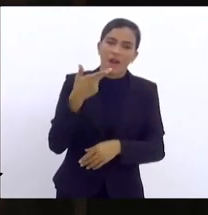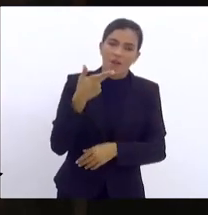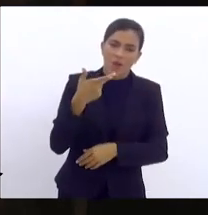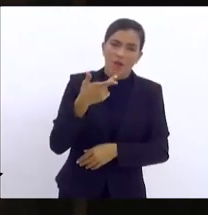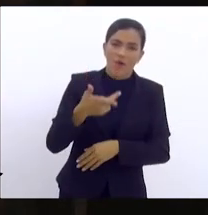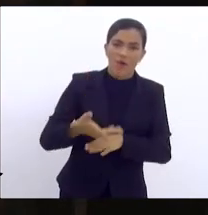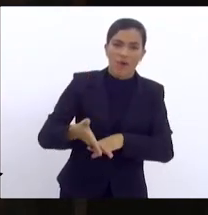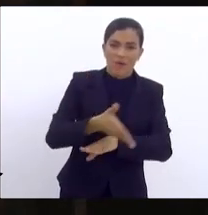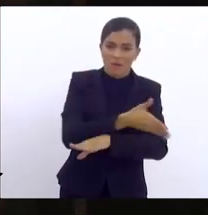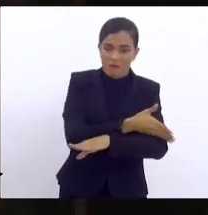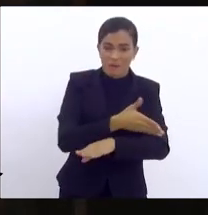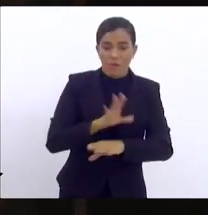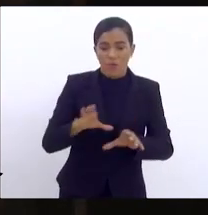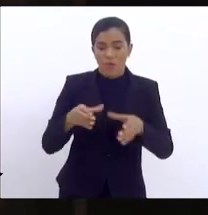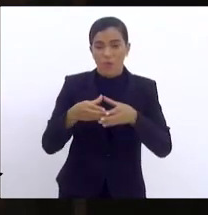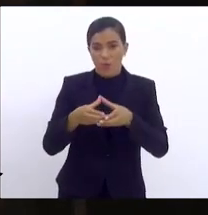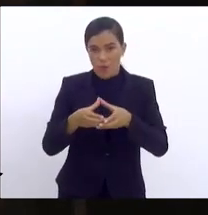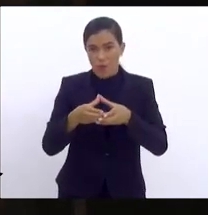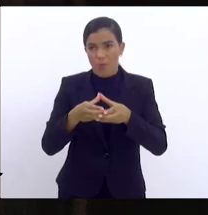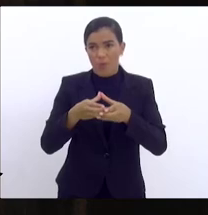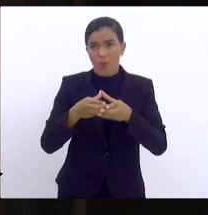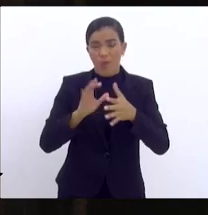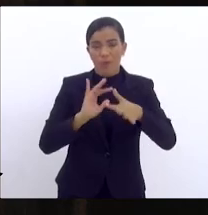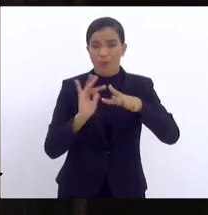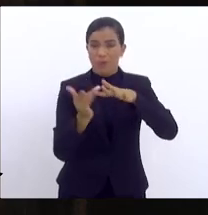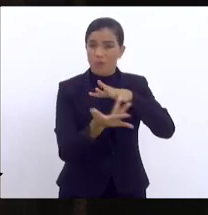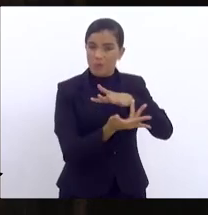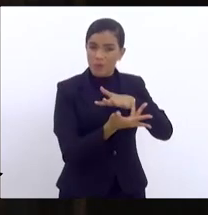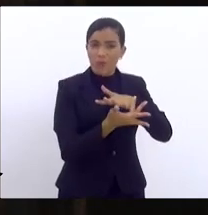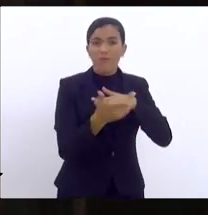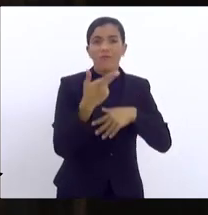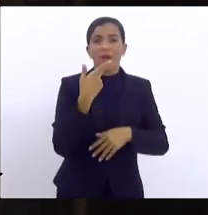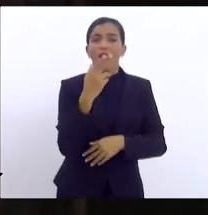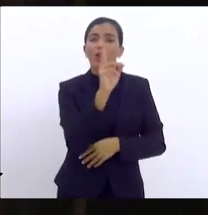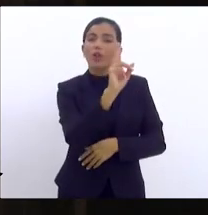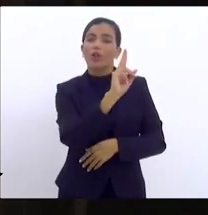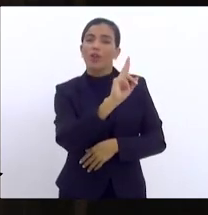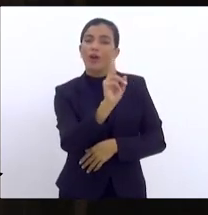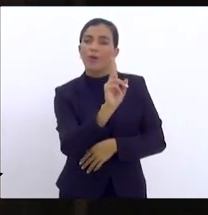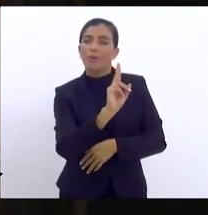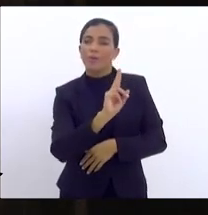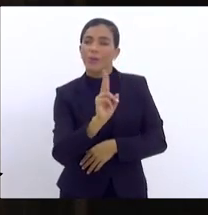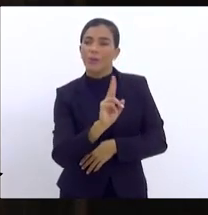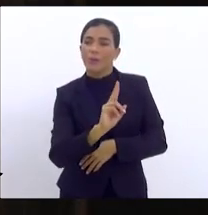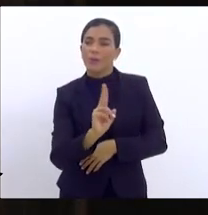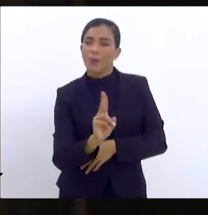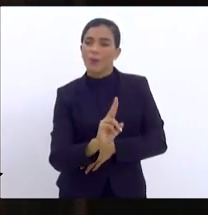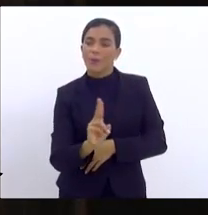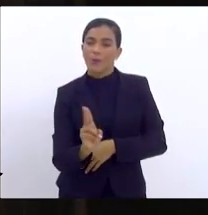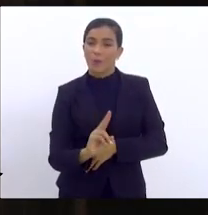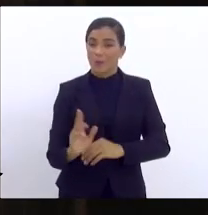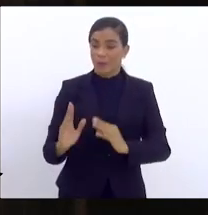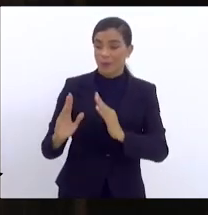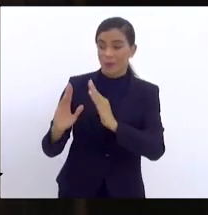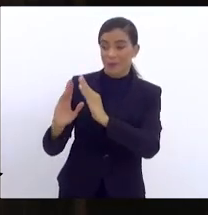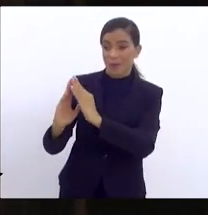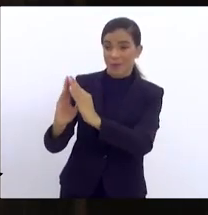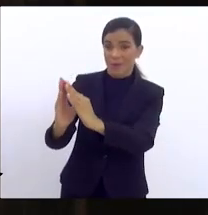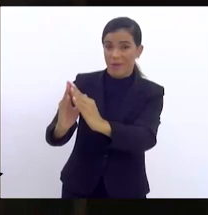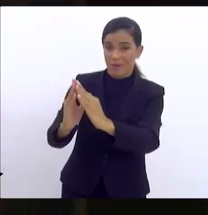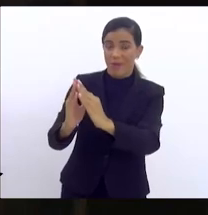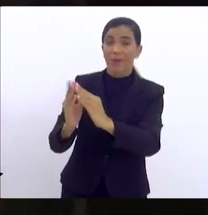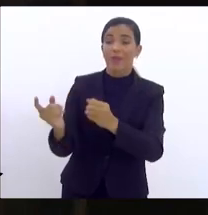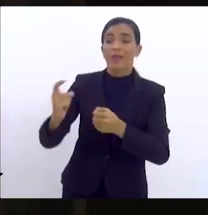grupo de rede social está mandando citando nomes de moradores e determinando que